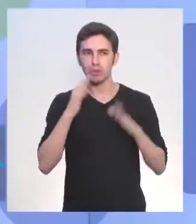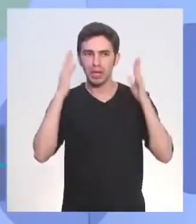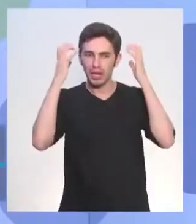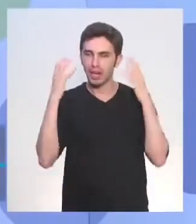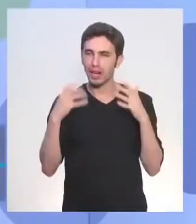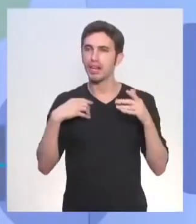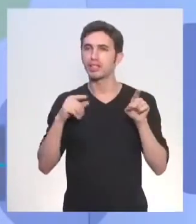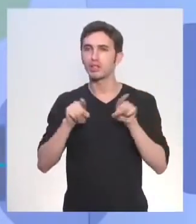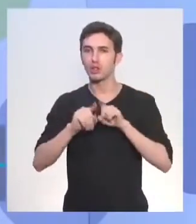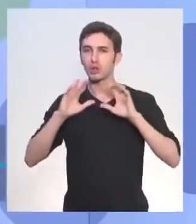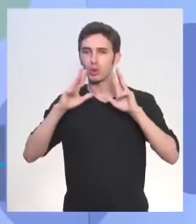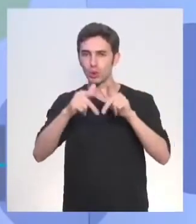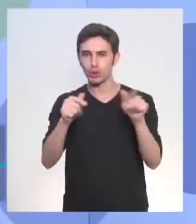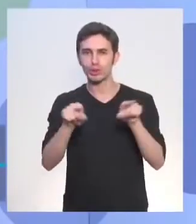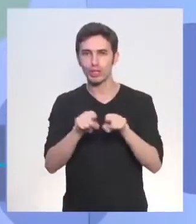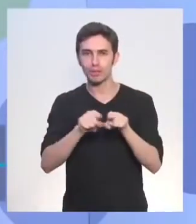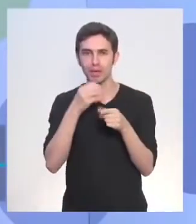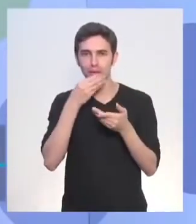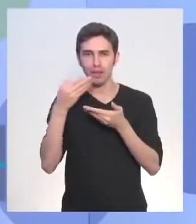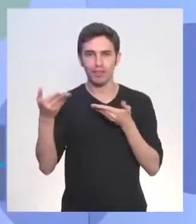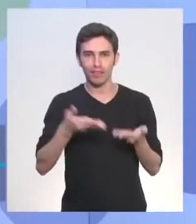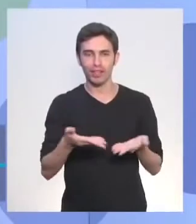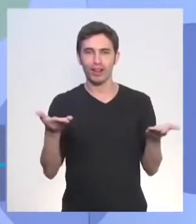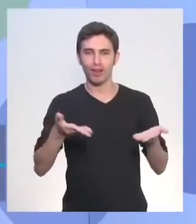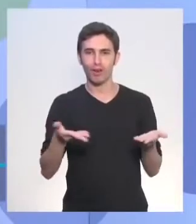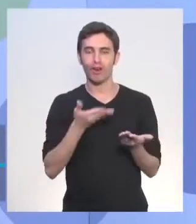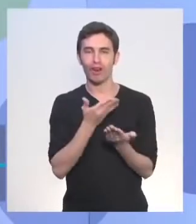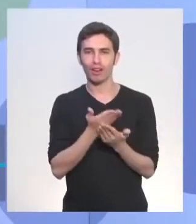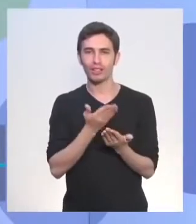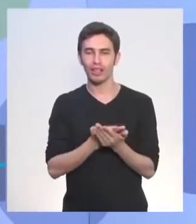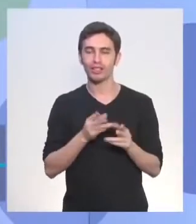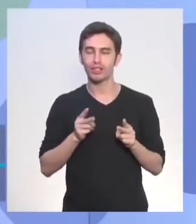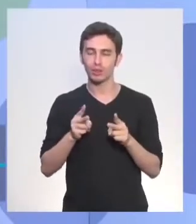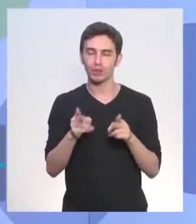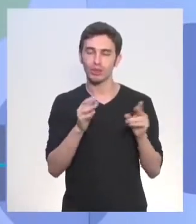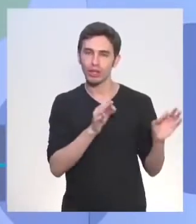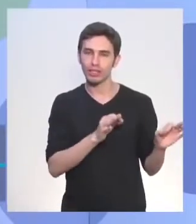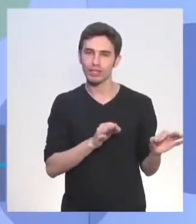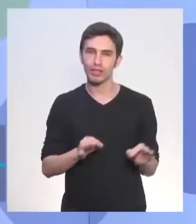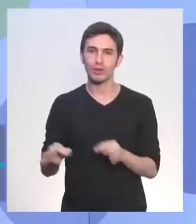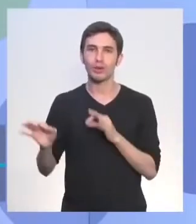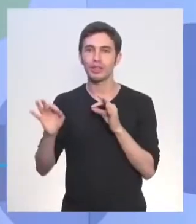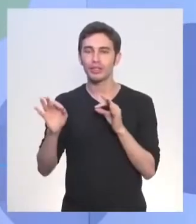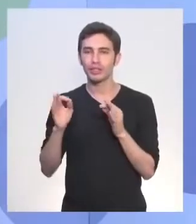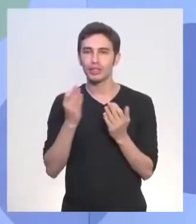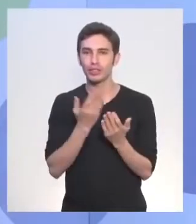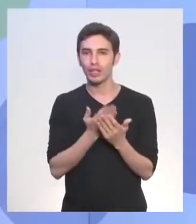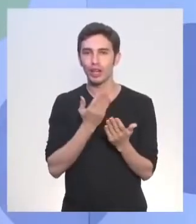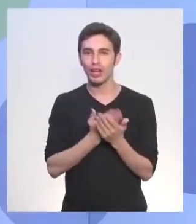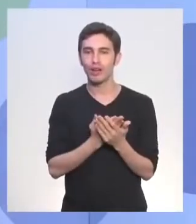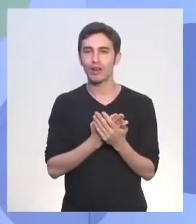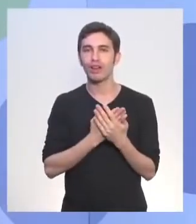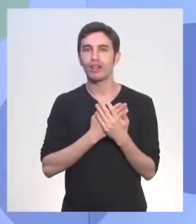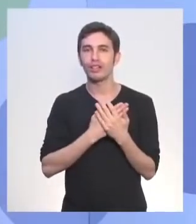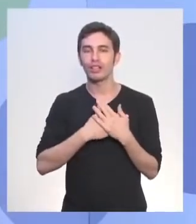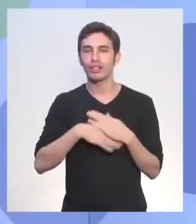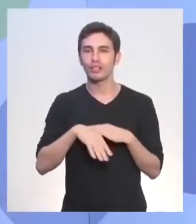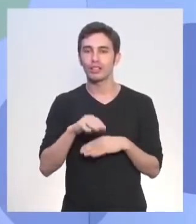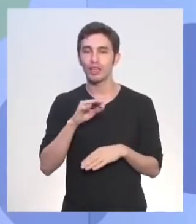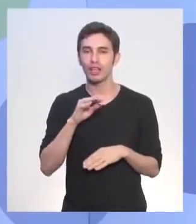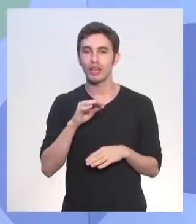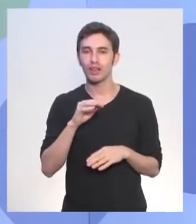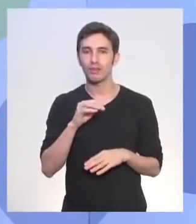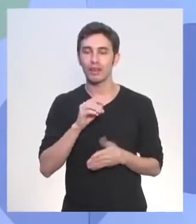sejam bem-vindos a essa aula. Hoje continuamos aí, né, com a sequência de aulas, né, de artigo de